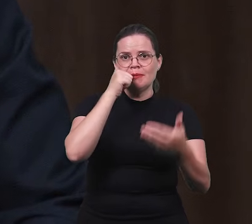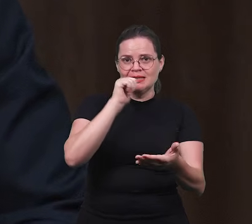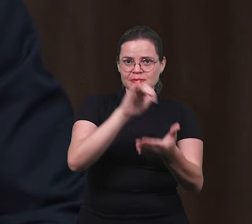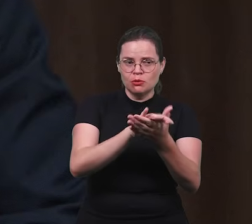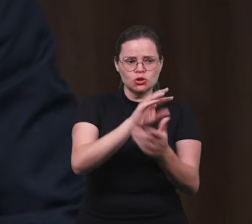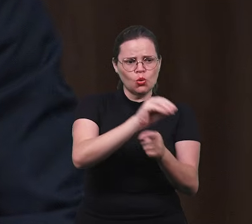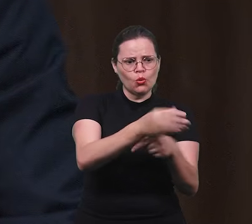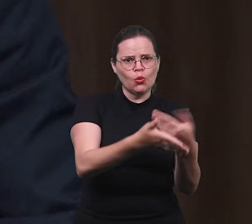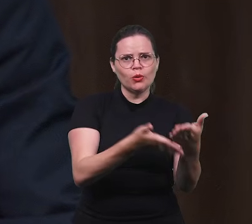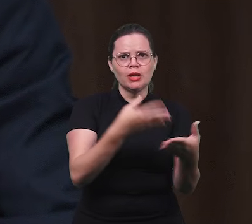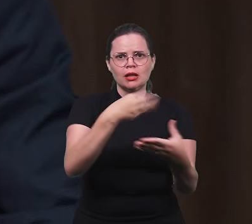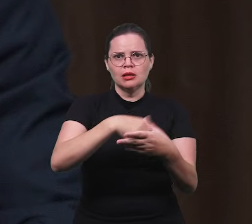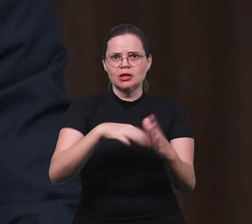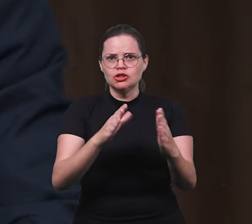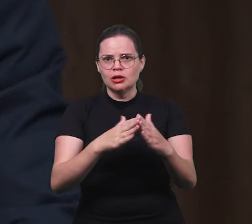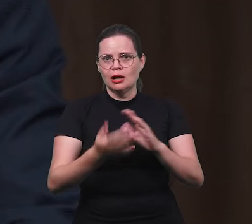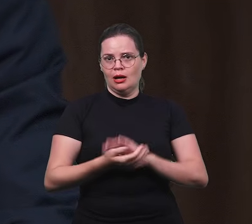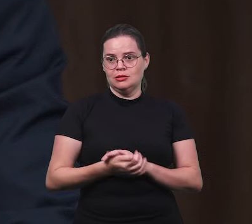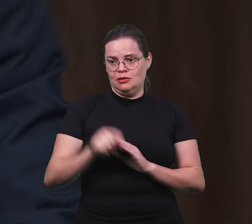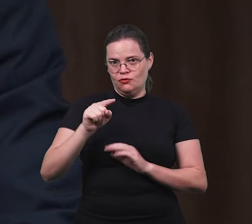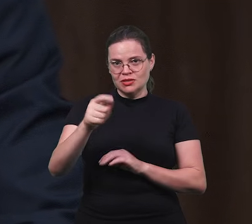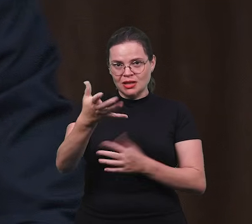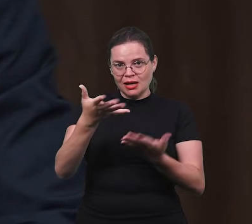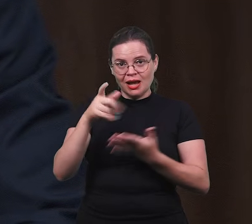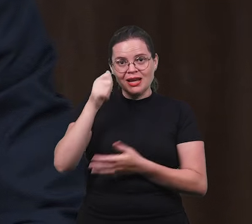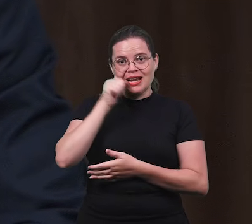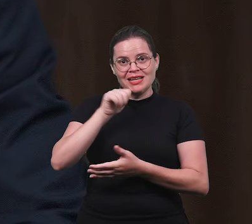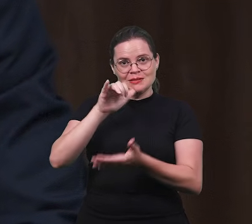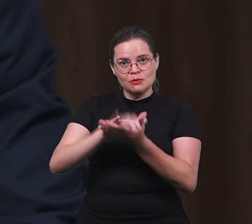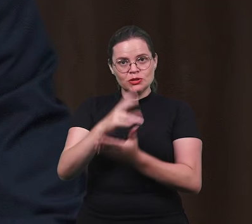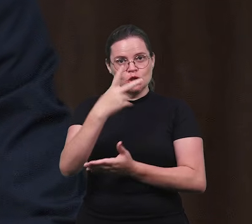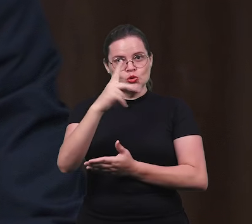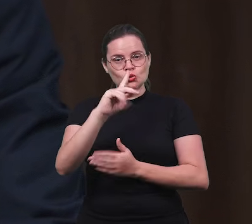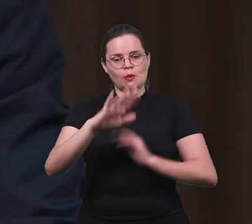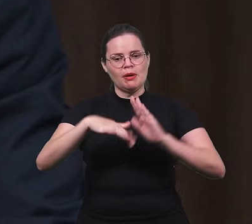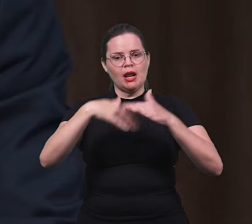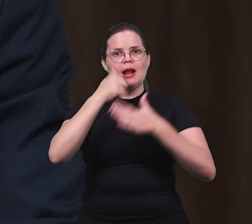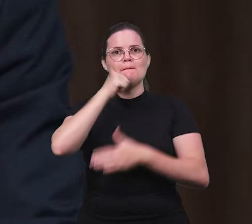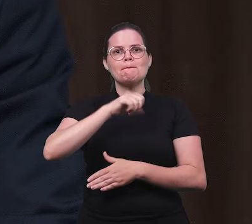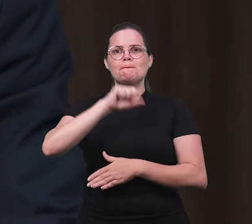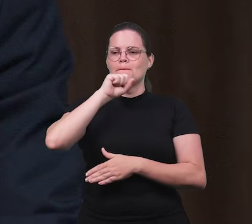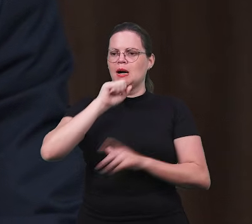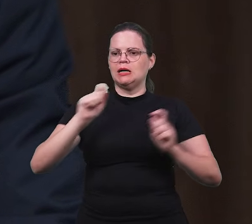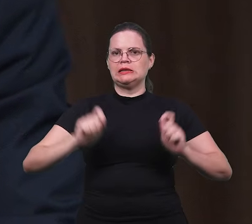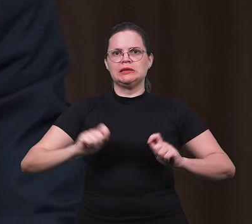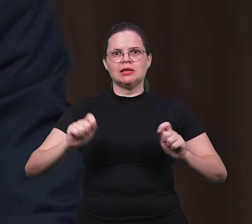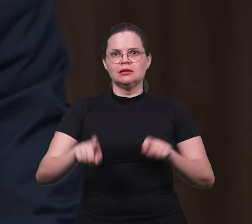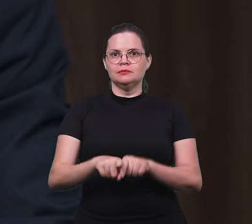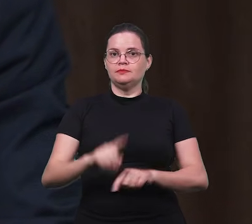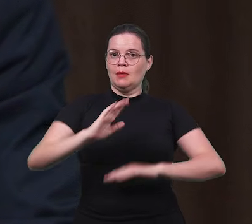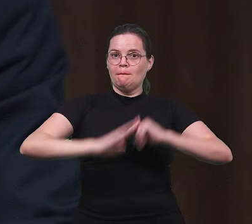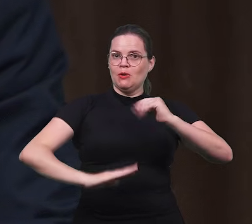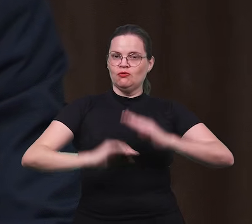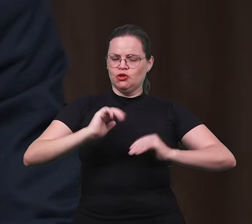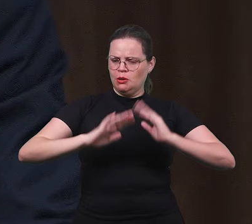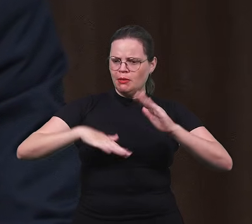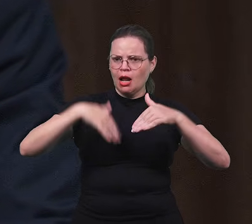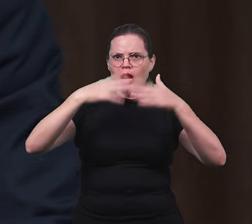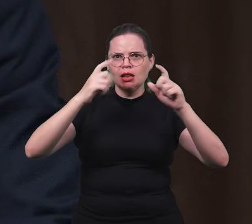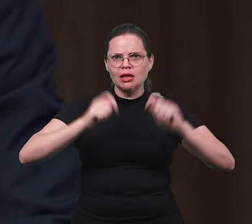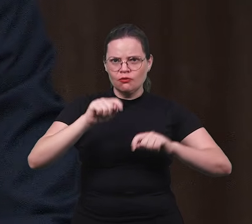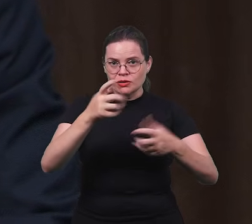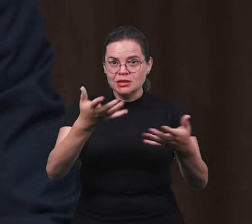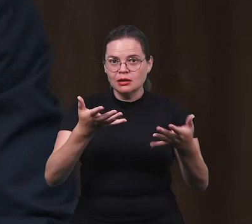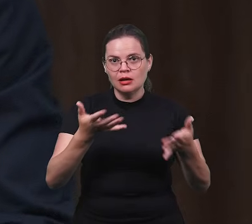esposa? Você quer que ela seja frutífera como mãe? Você quer que a sua esposa seja frutífera e tenha uma vida